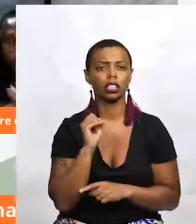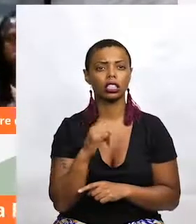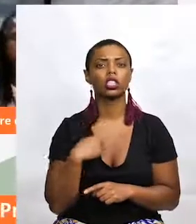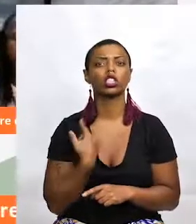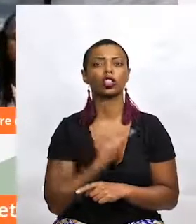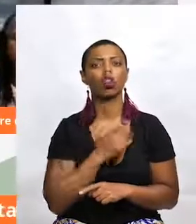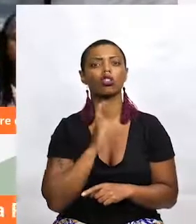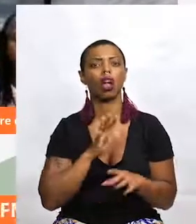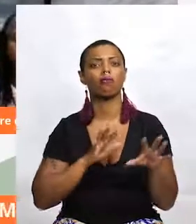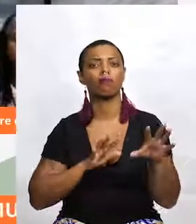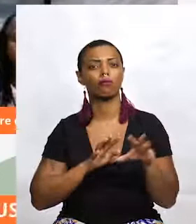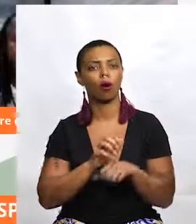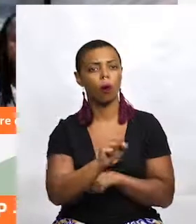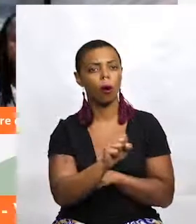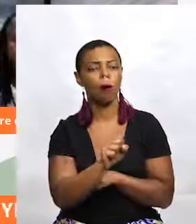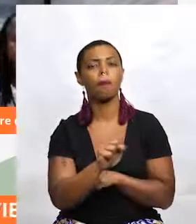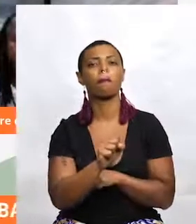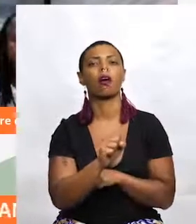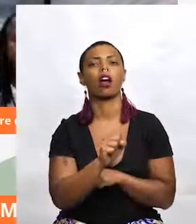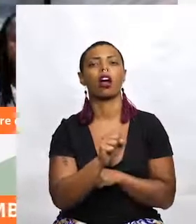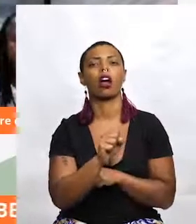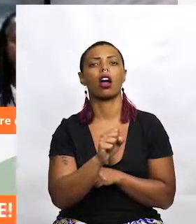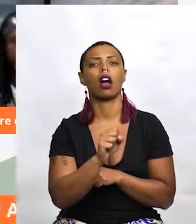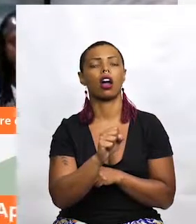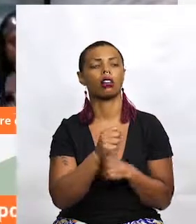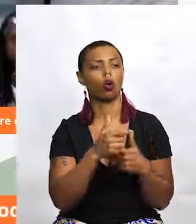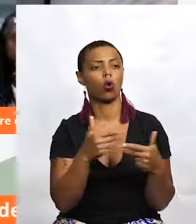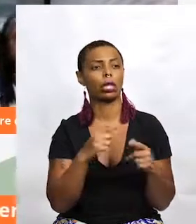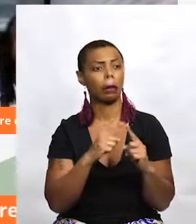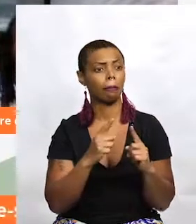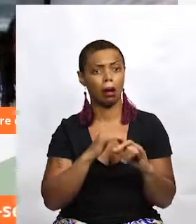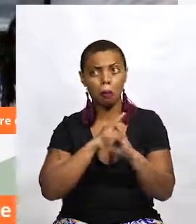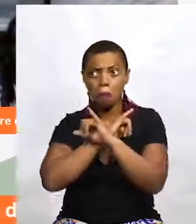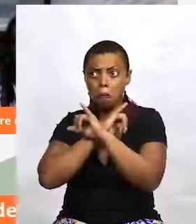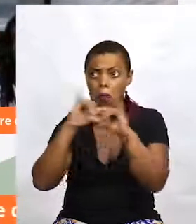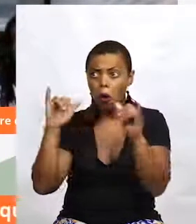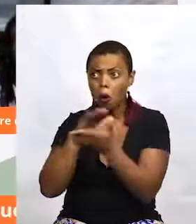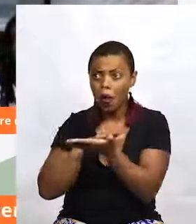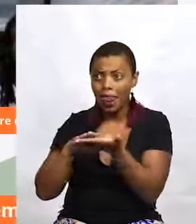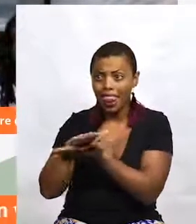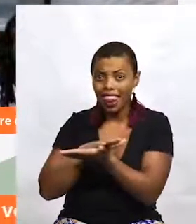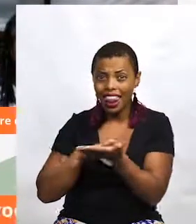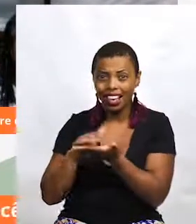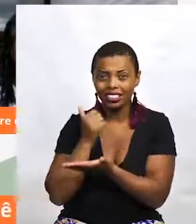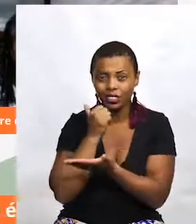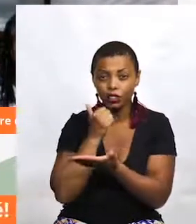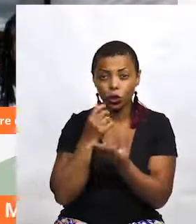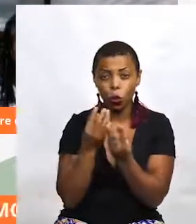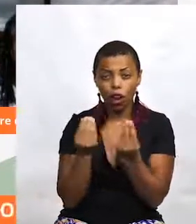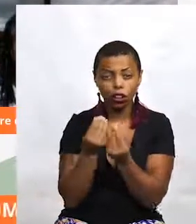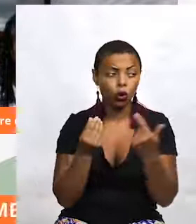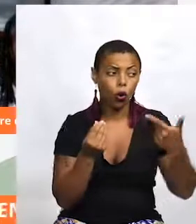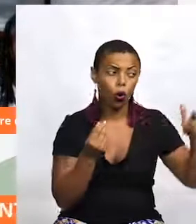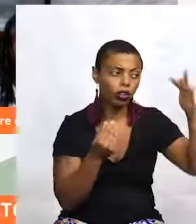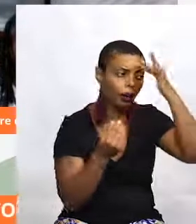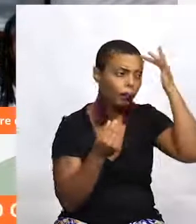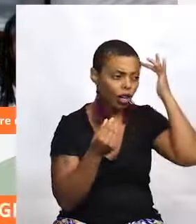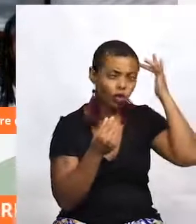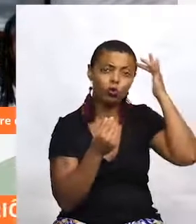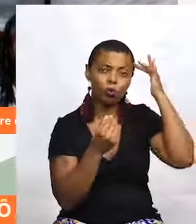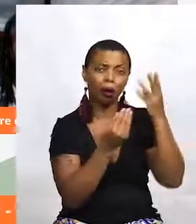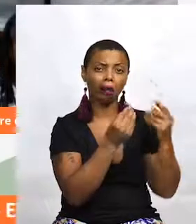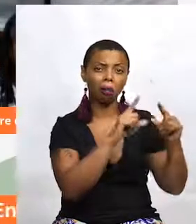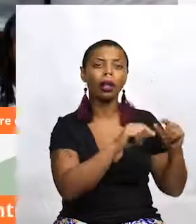uma formação, se nós não fizermos uma divulgação científica, né, de qualidade, vem uma outra pessoa fazer e vai ter